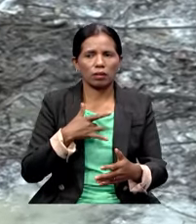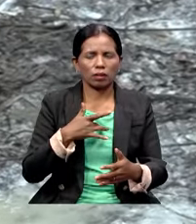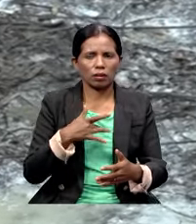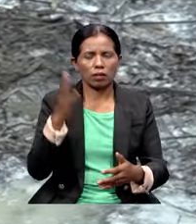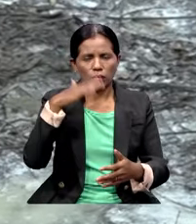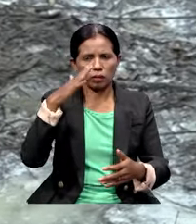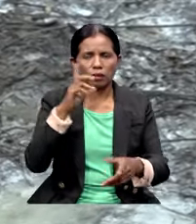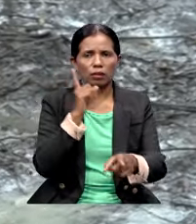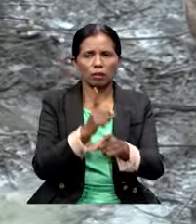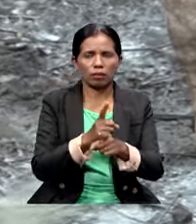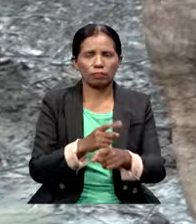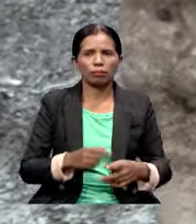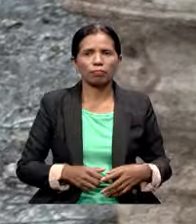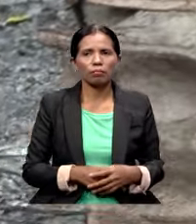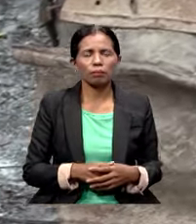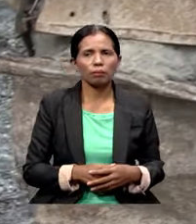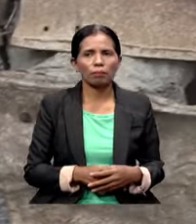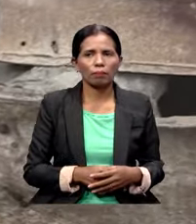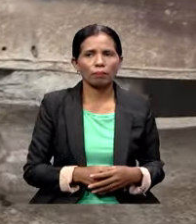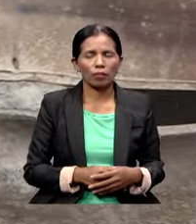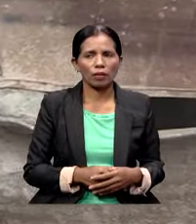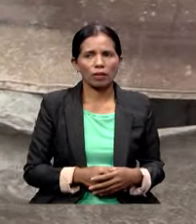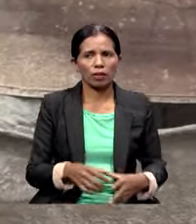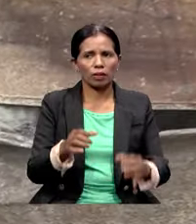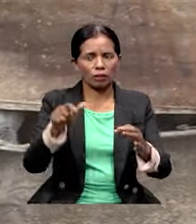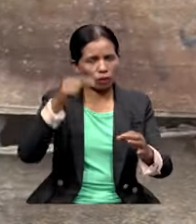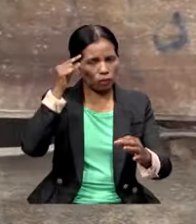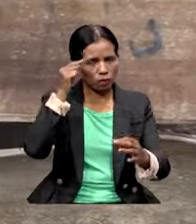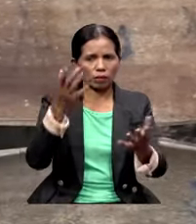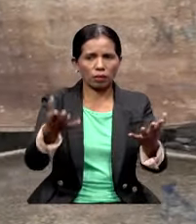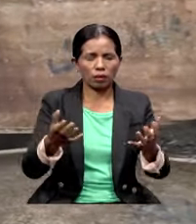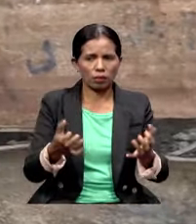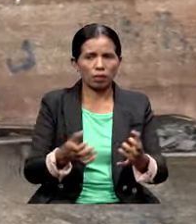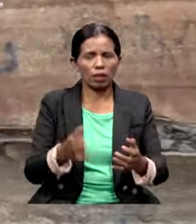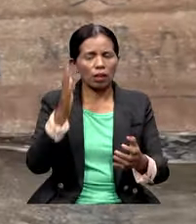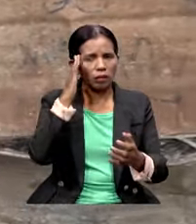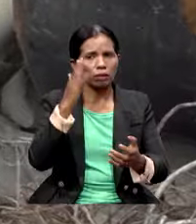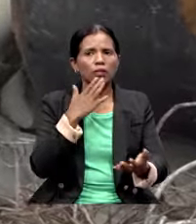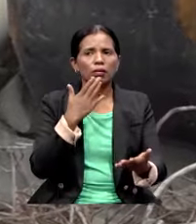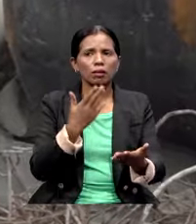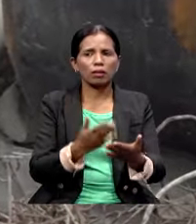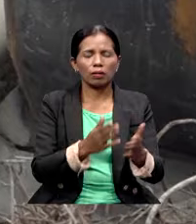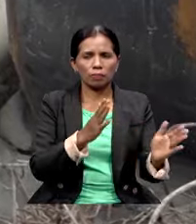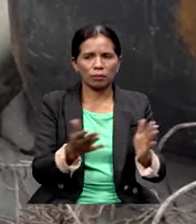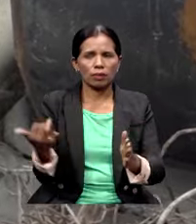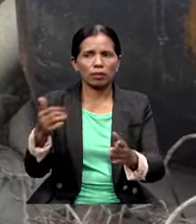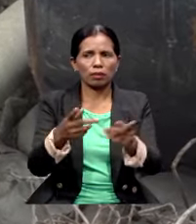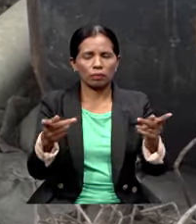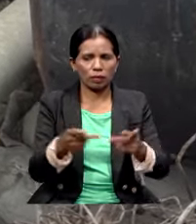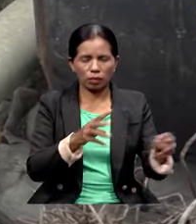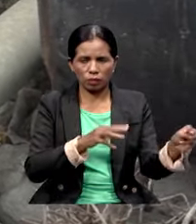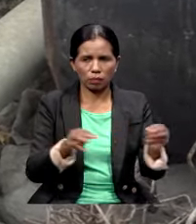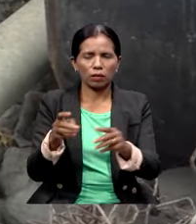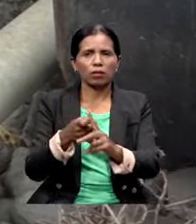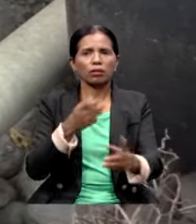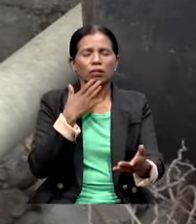makalus pal dois la lima. Debe se governo makia iha hanoi inde ka tubele prepare sira fatin ka ruka sira modus ni